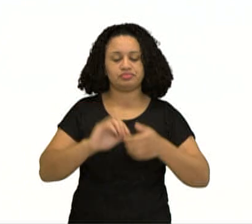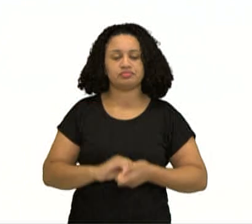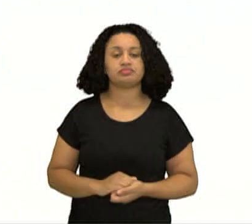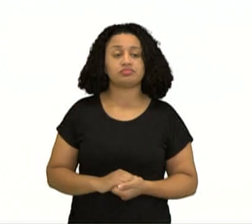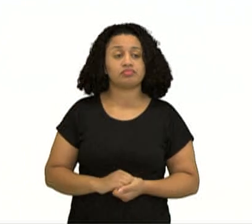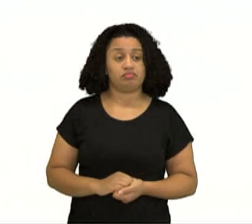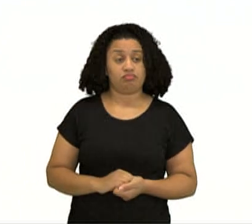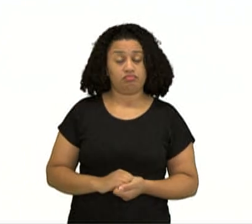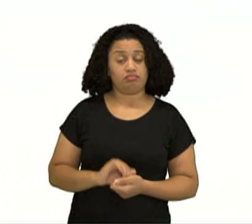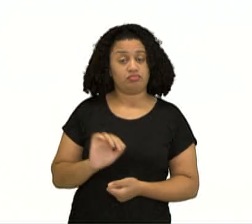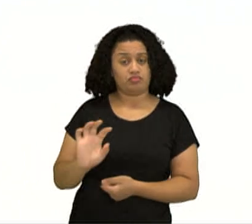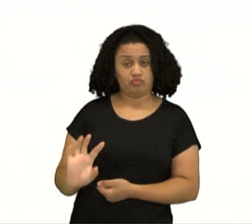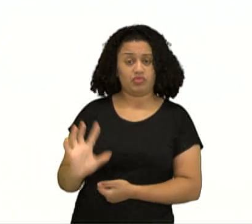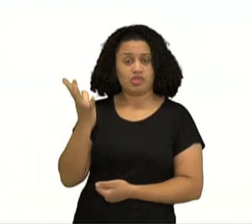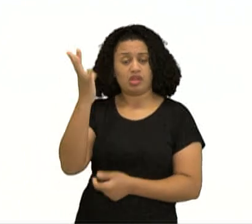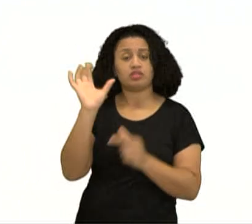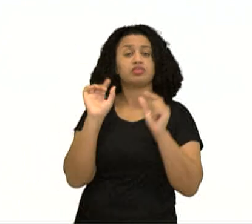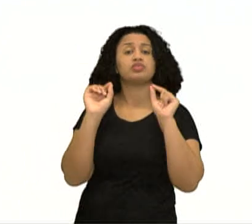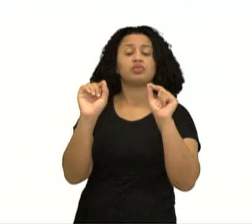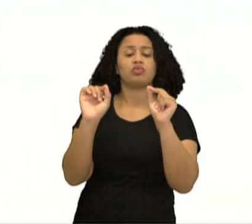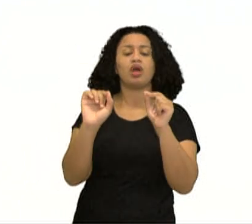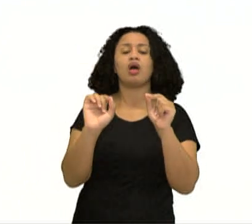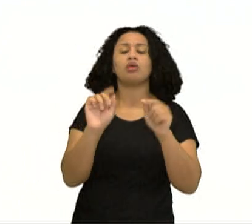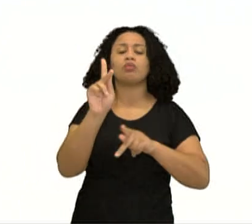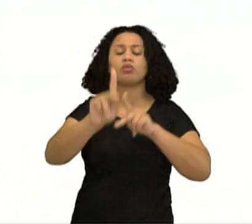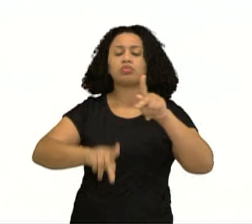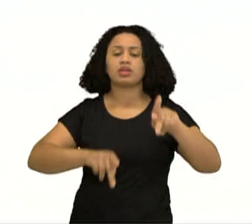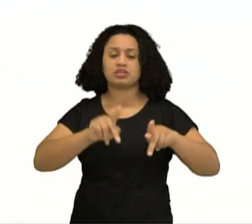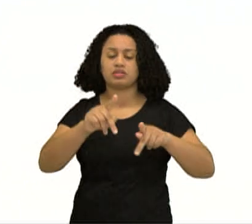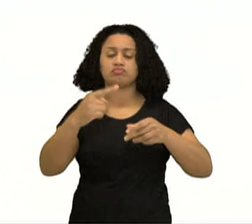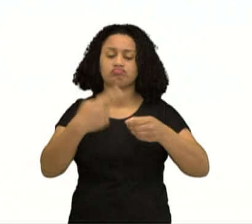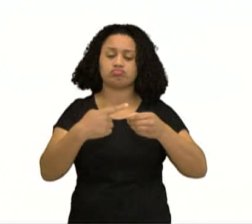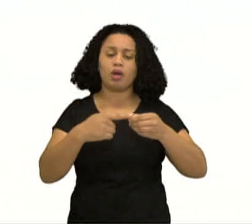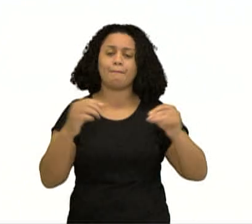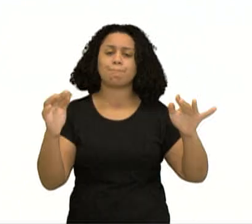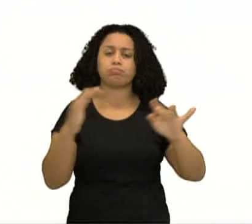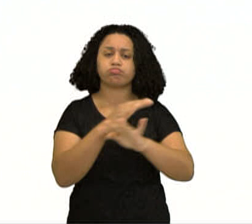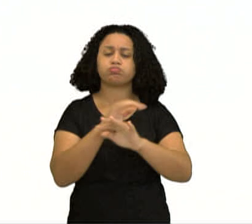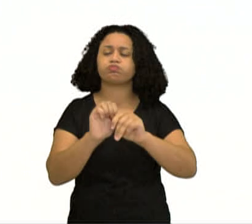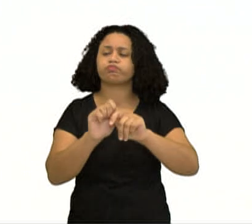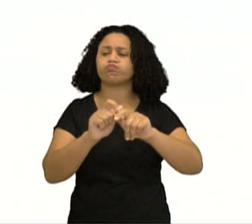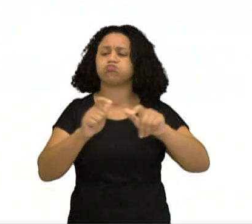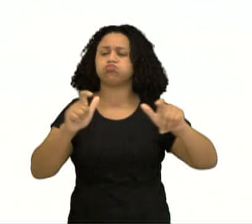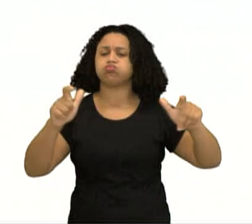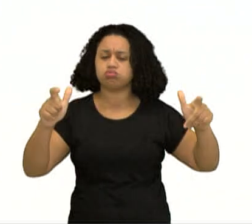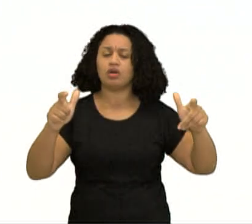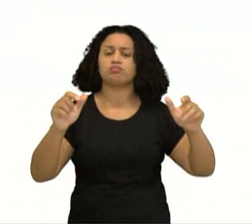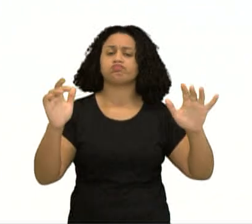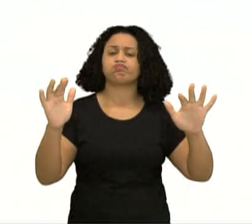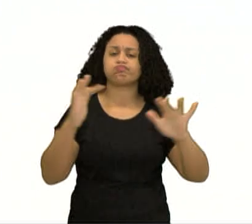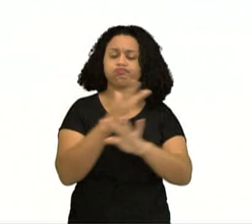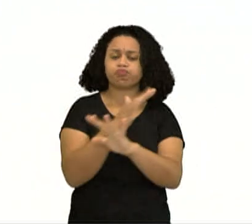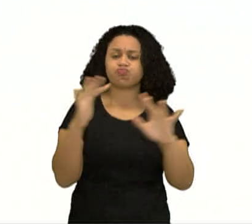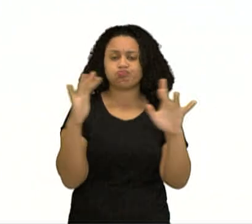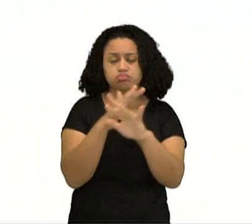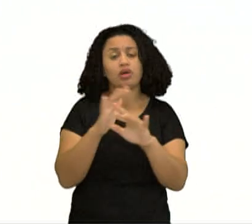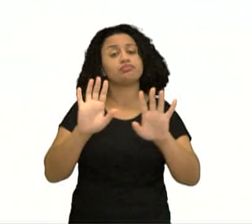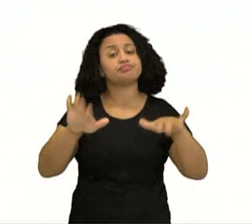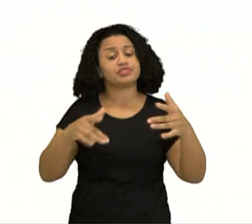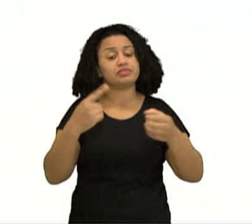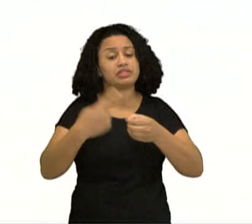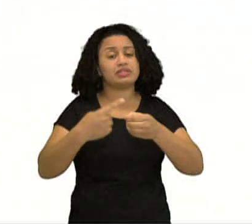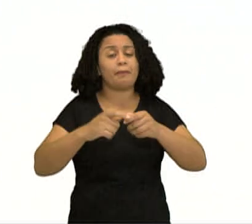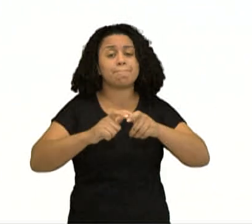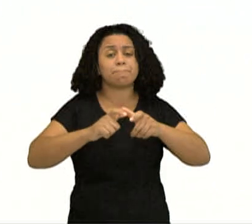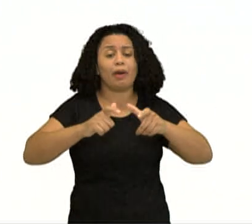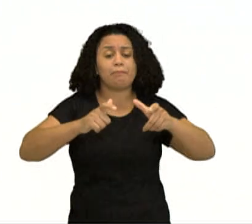fato é que, com o crescimento da população urbana, as cidades incharam, fazendo assim